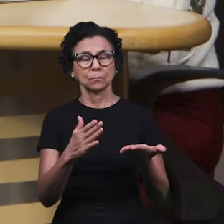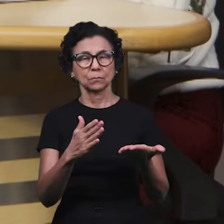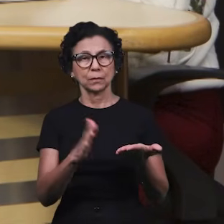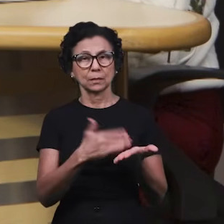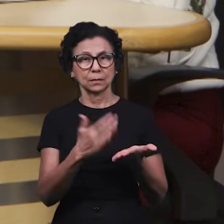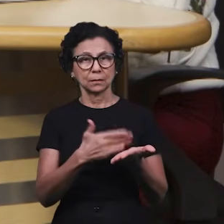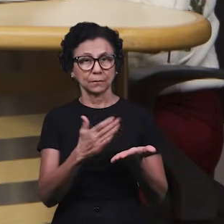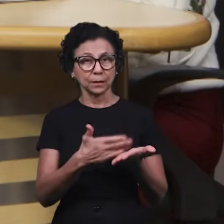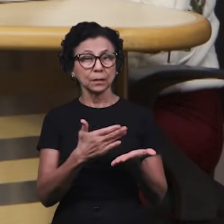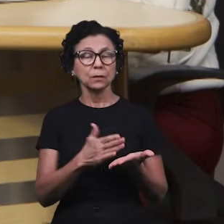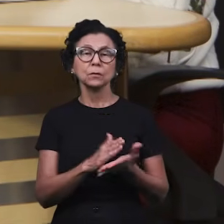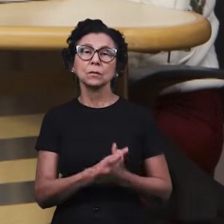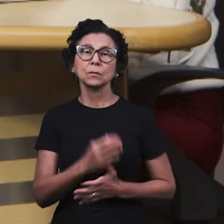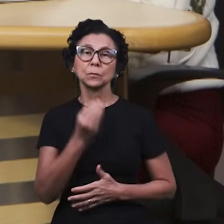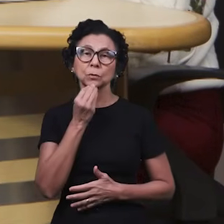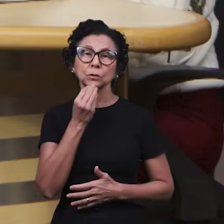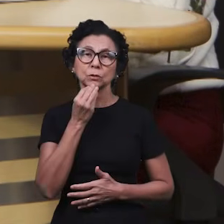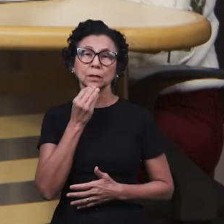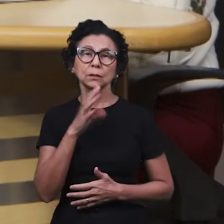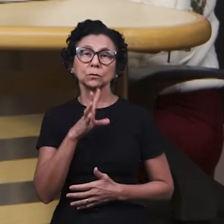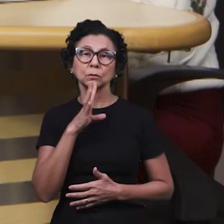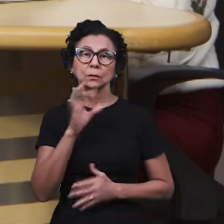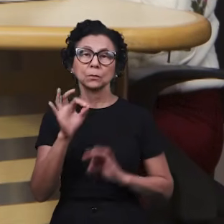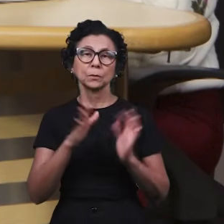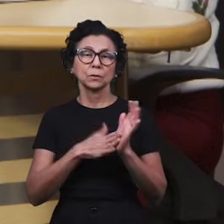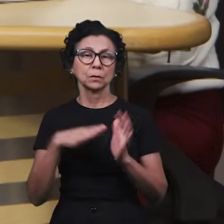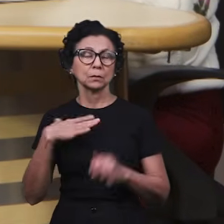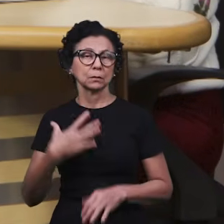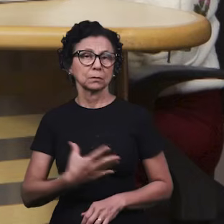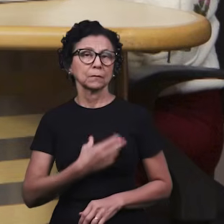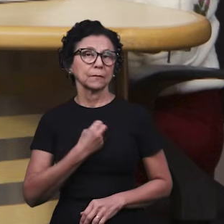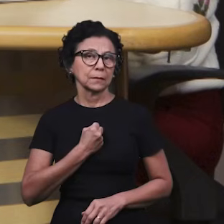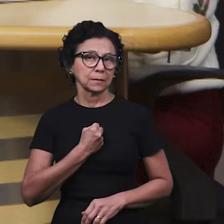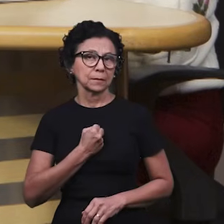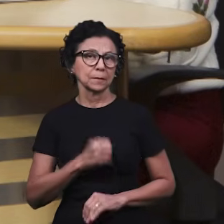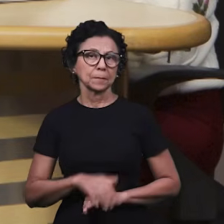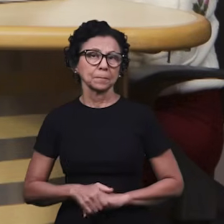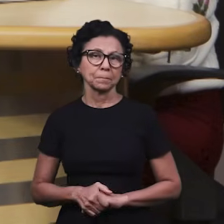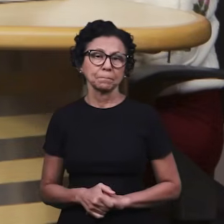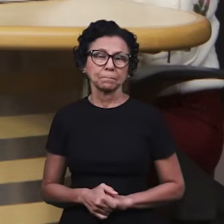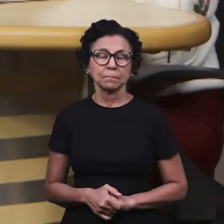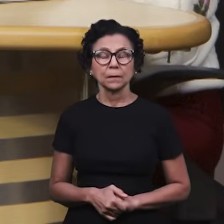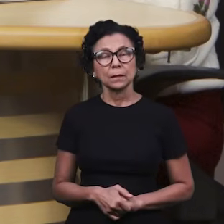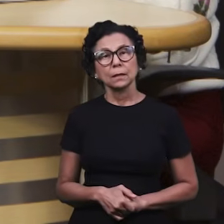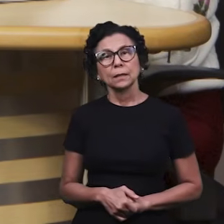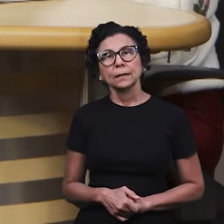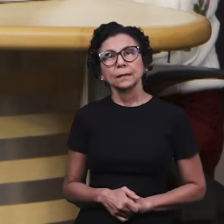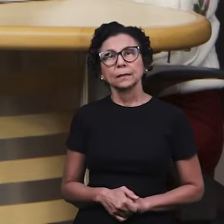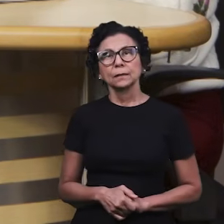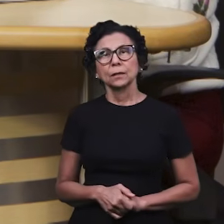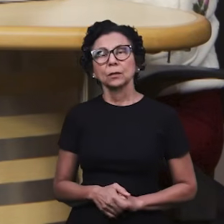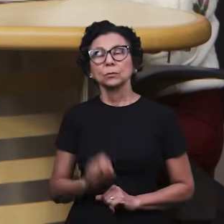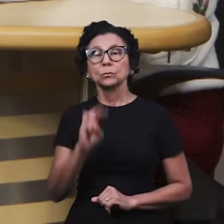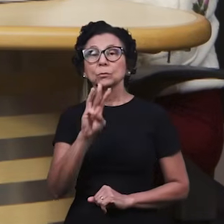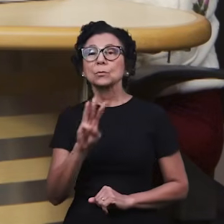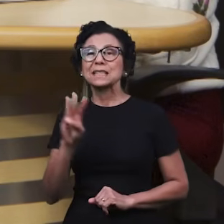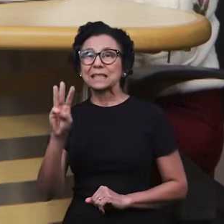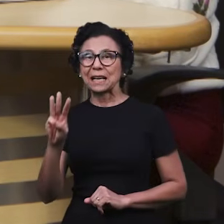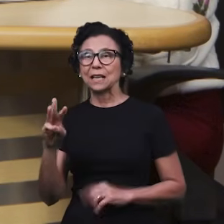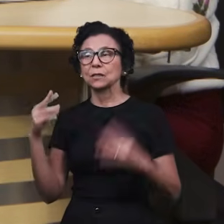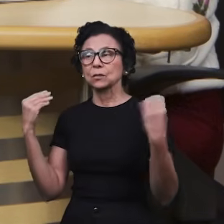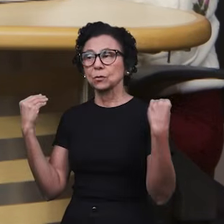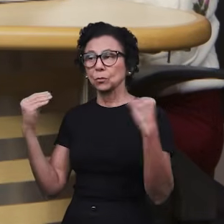que, embora o material das CIAs esteja disponível no site, às vezes as pessoas não